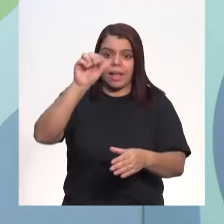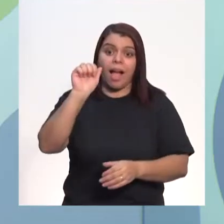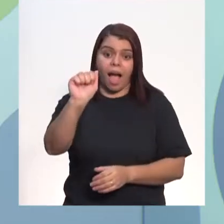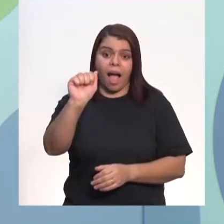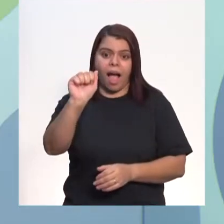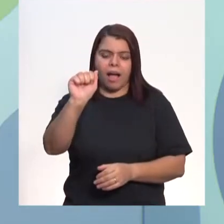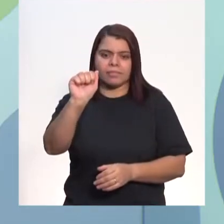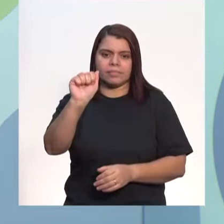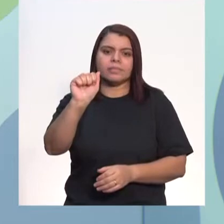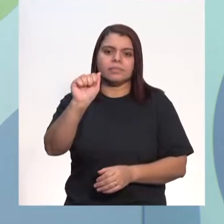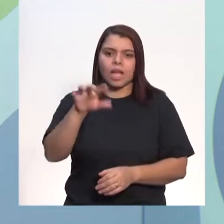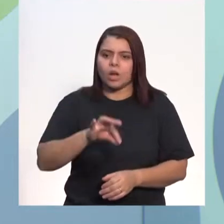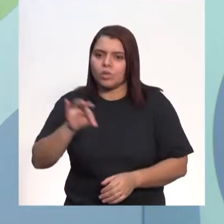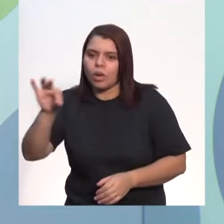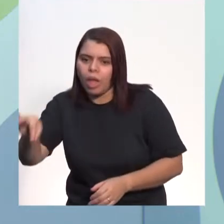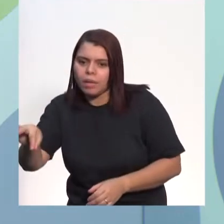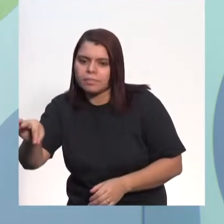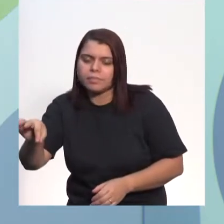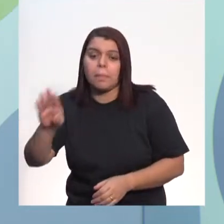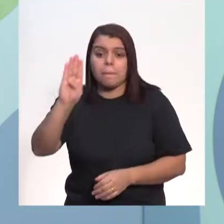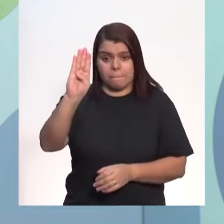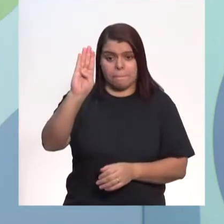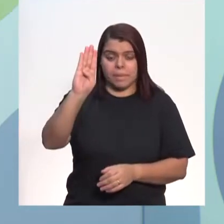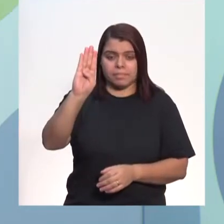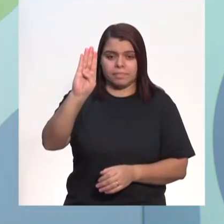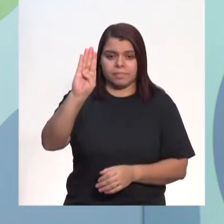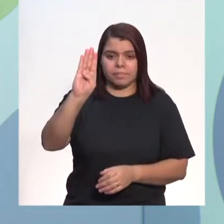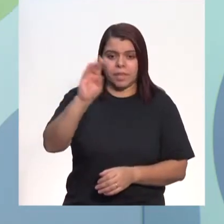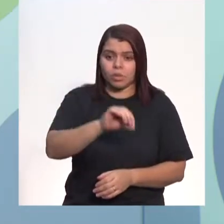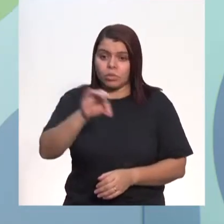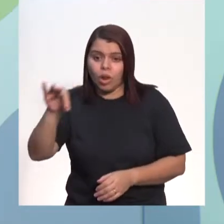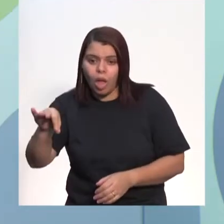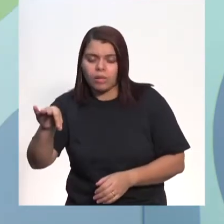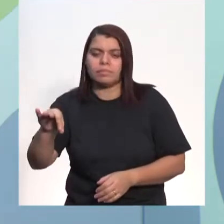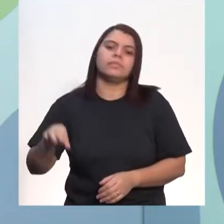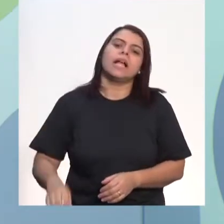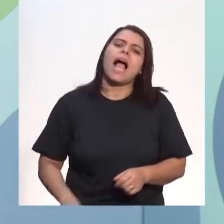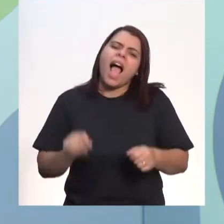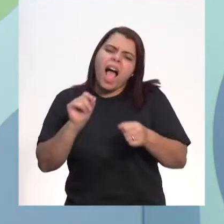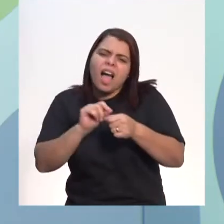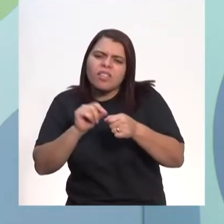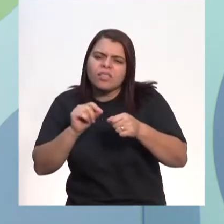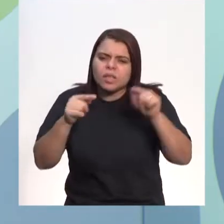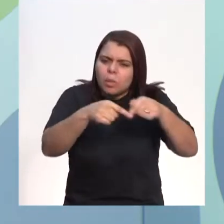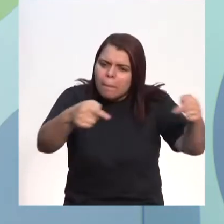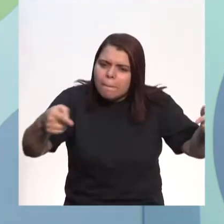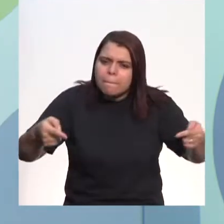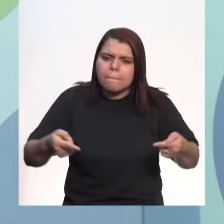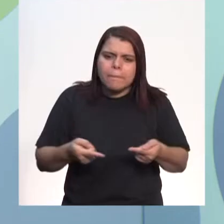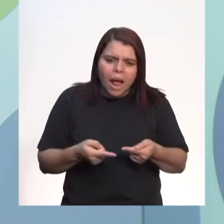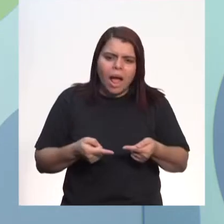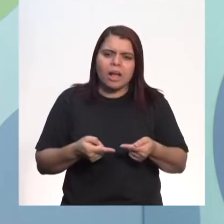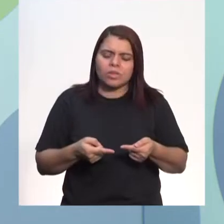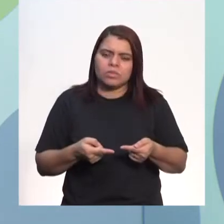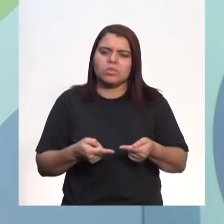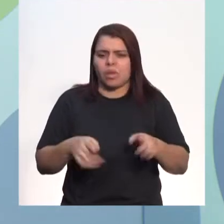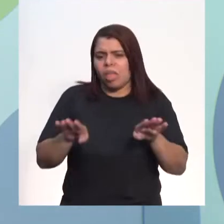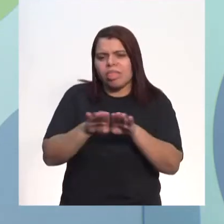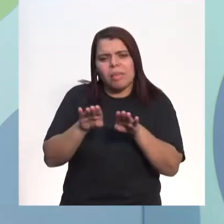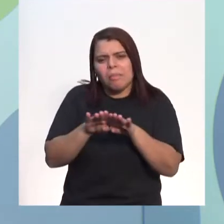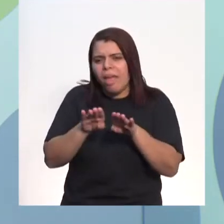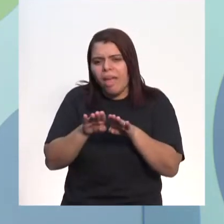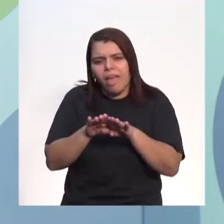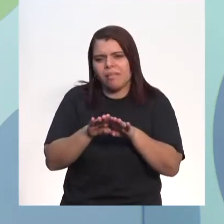Então a letra A, coloca lá em cima da letra A. Ela fez num prato também, com canetinha, para quem não tem a caixa de ovo,